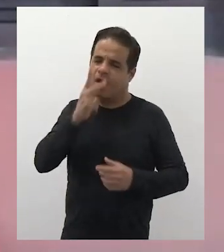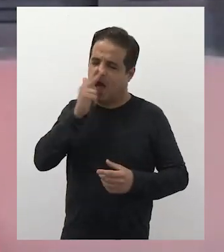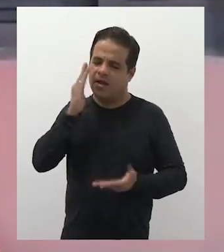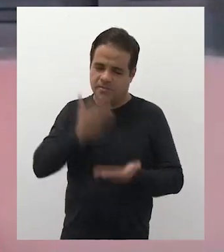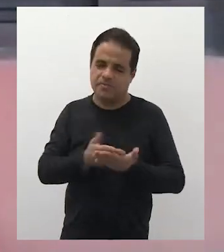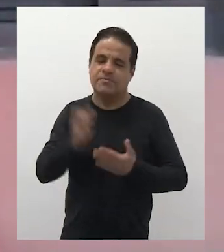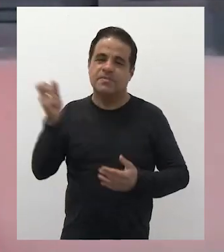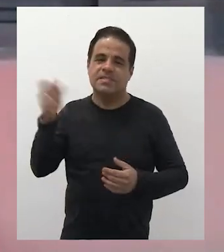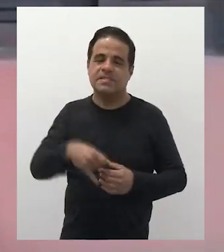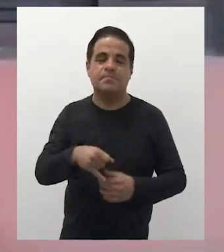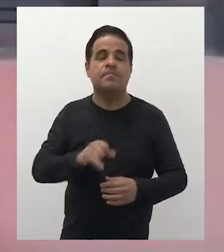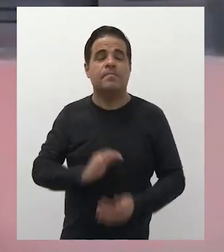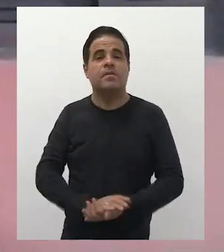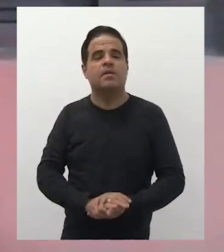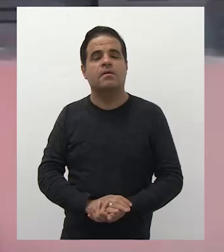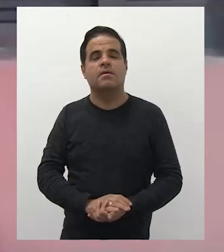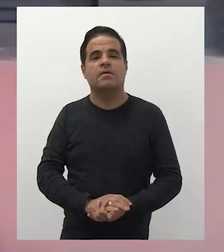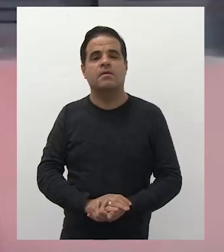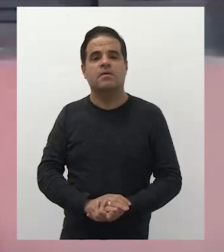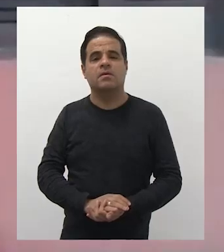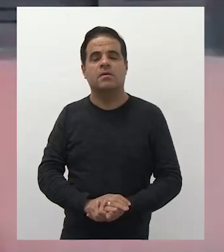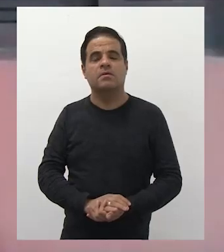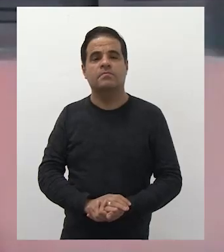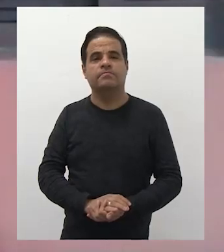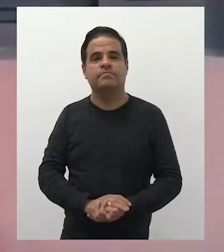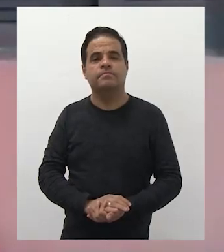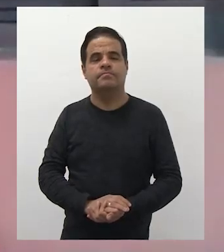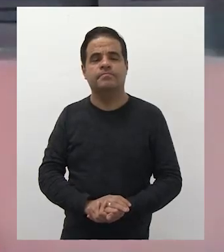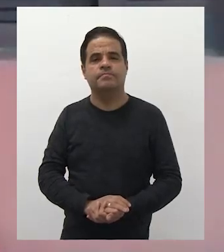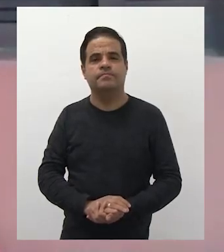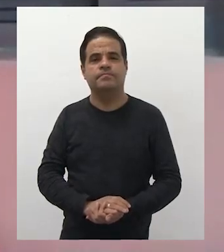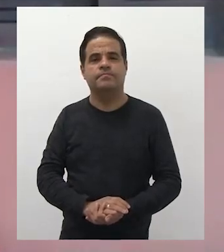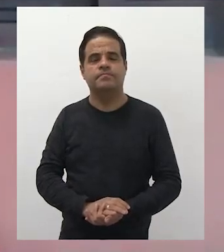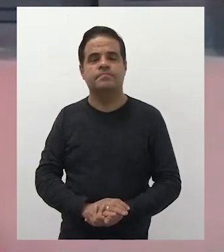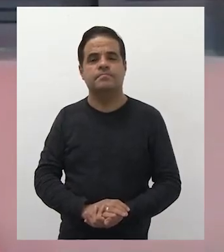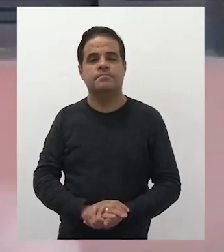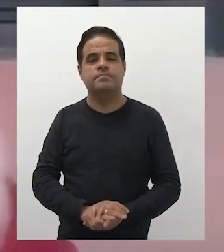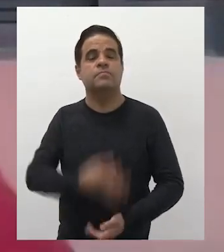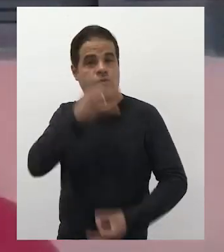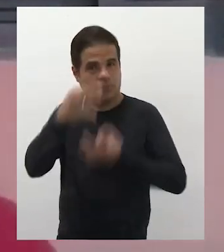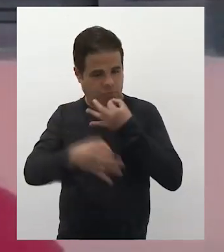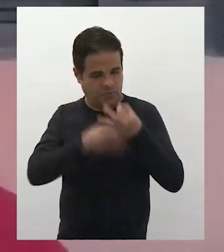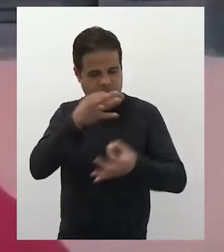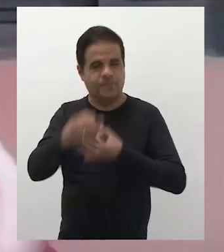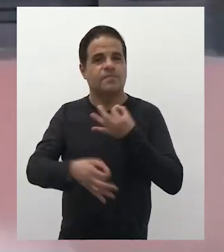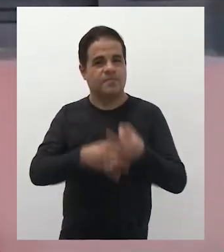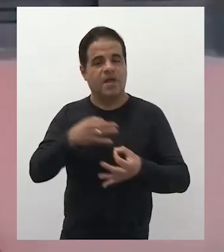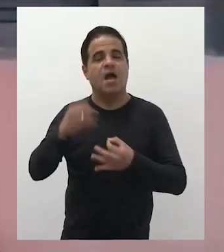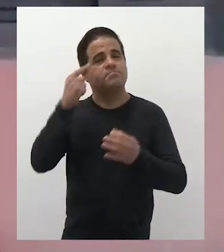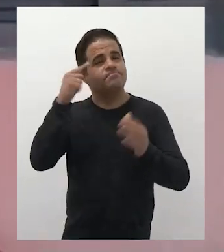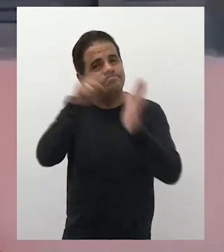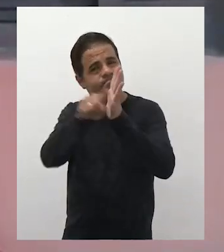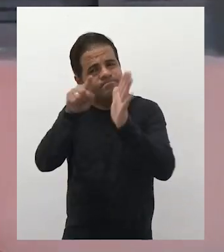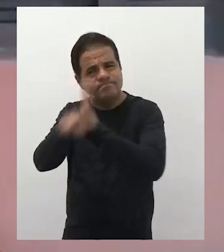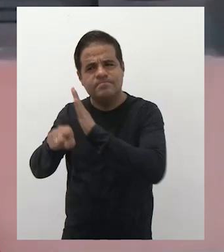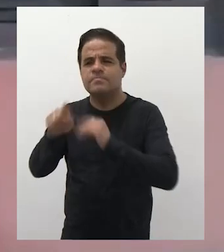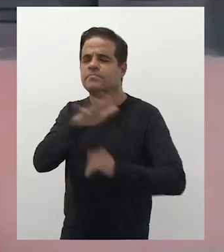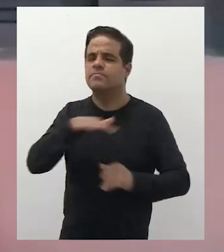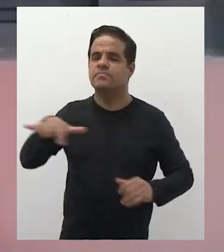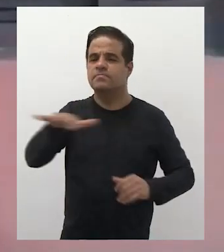Bom, deixa eu passar então para os comentários, né, e as questões lá